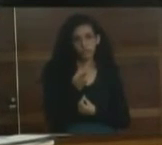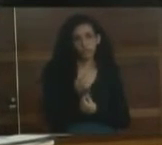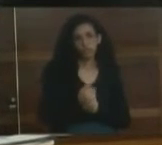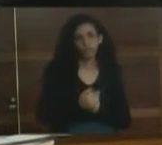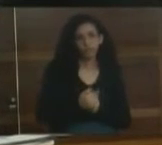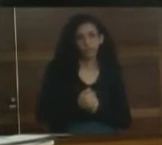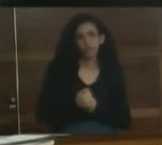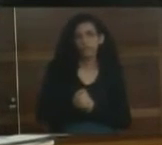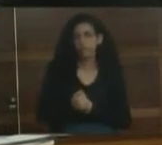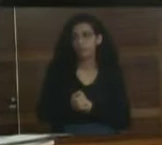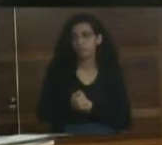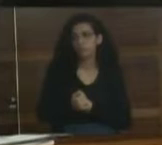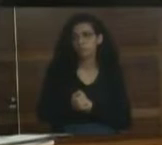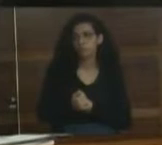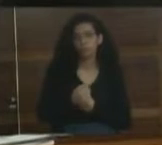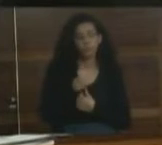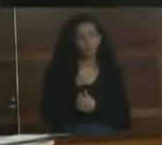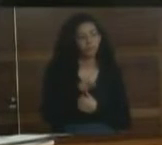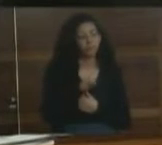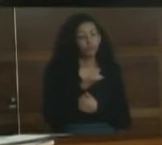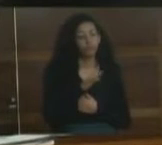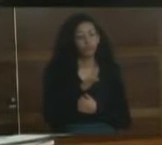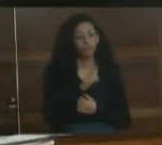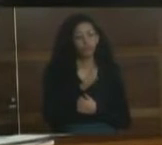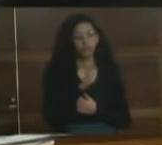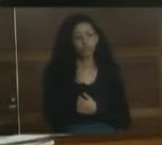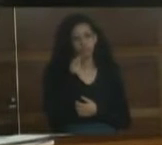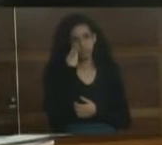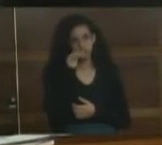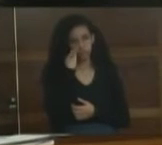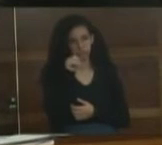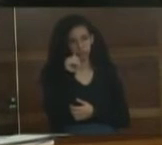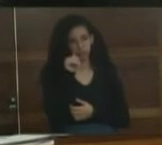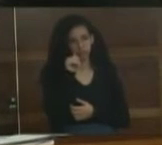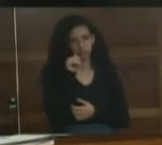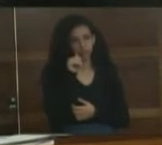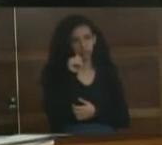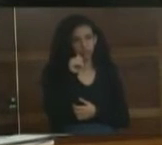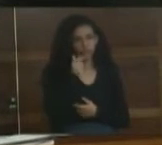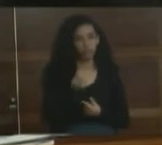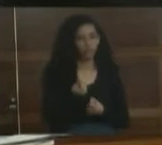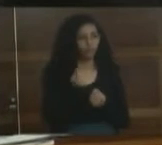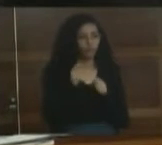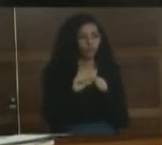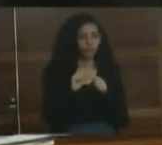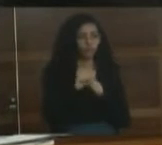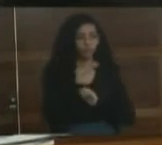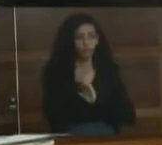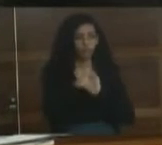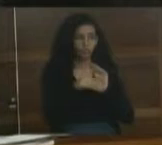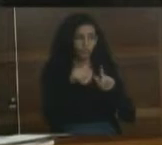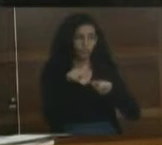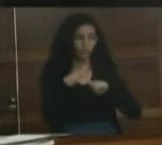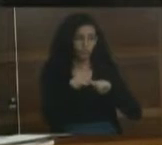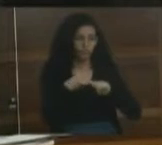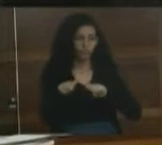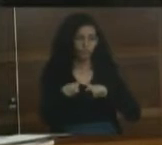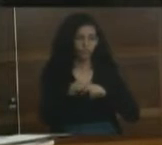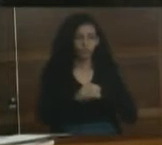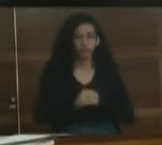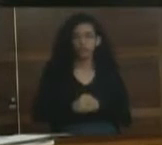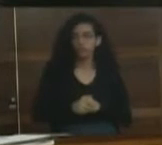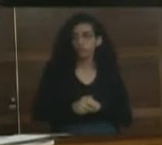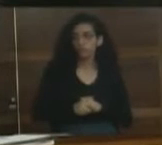uma atividade meio mas se você reparar de finanças que faz todo o trabalho de arrecadação do município